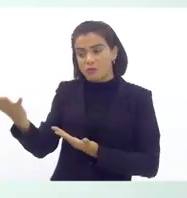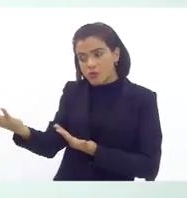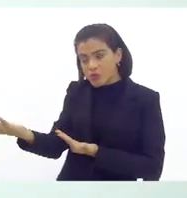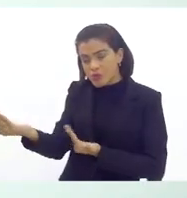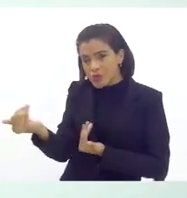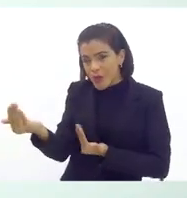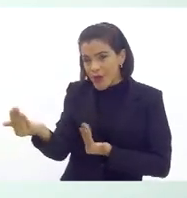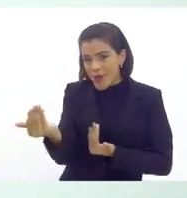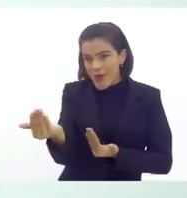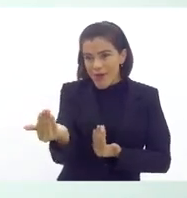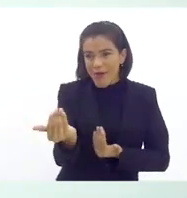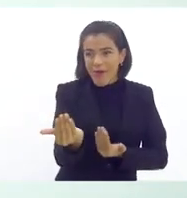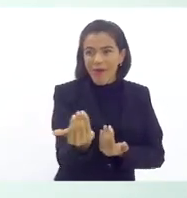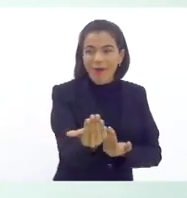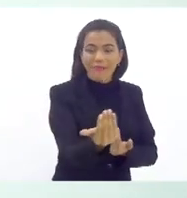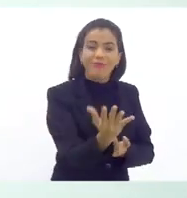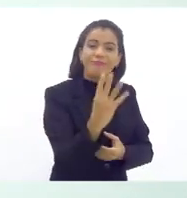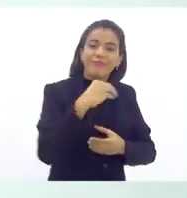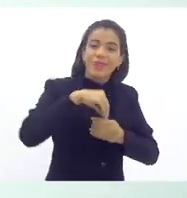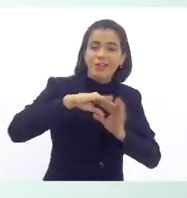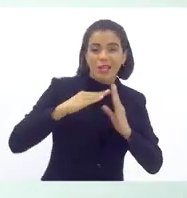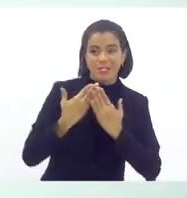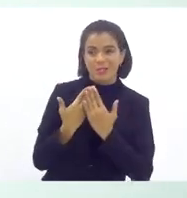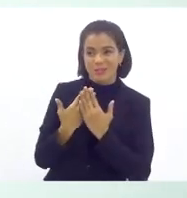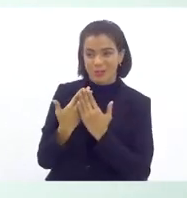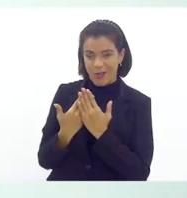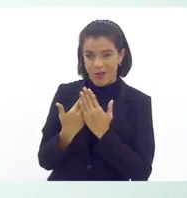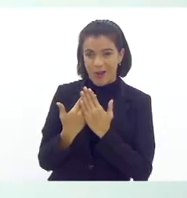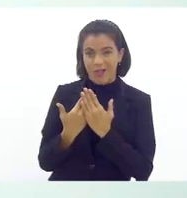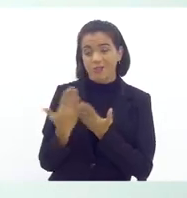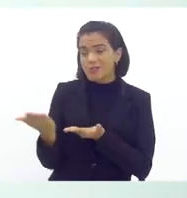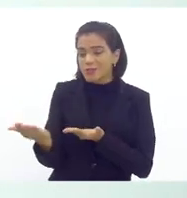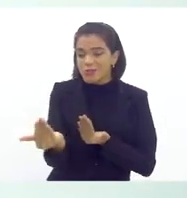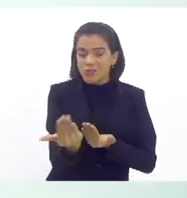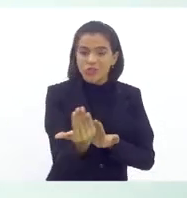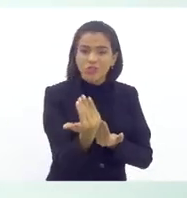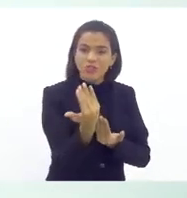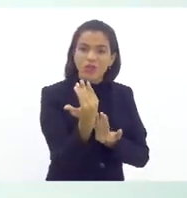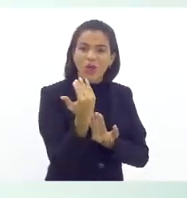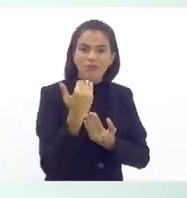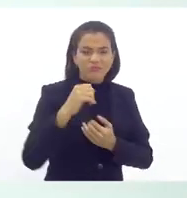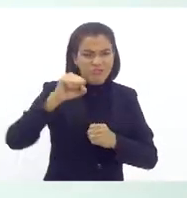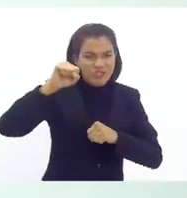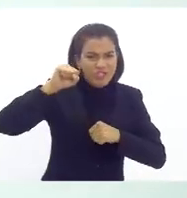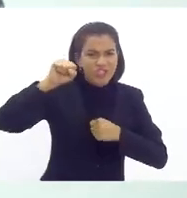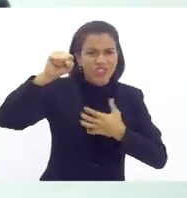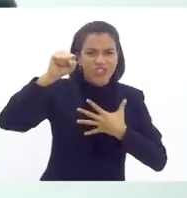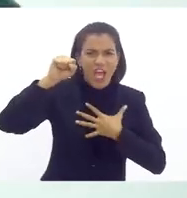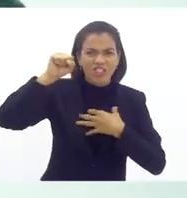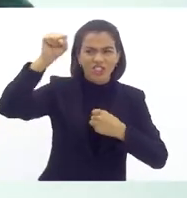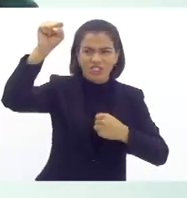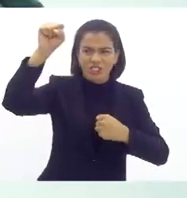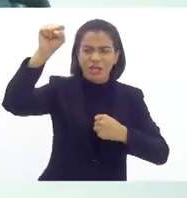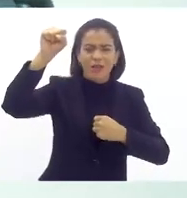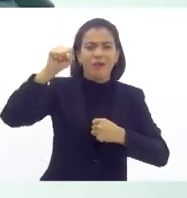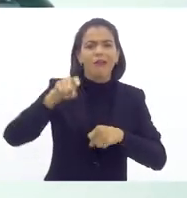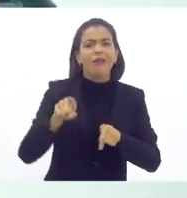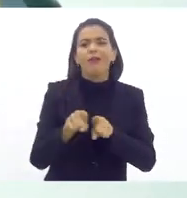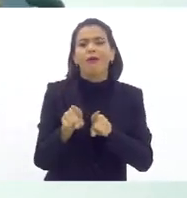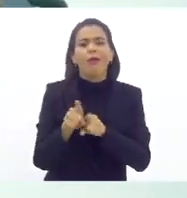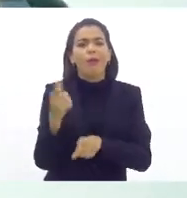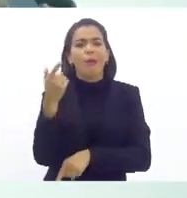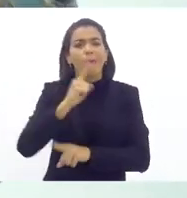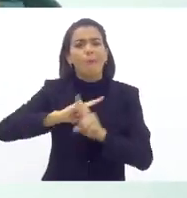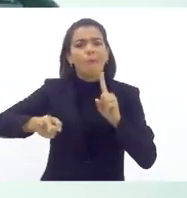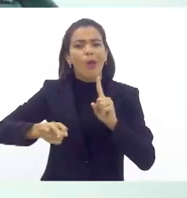os nossos jovens nas escolas, os nossos nove jovens de axé que não podem entrar nas escolas com